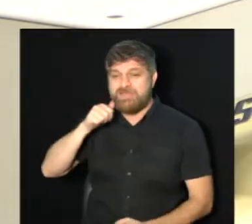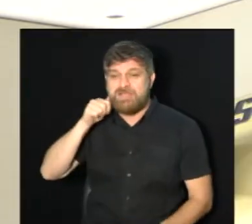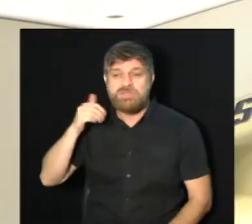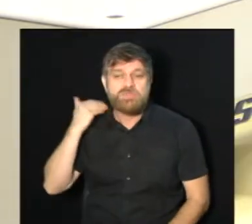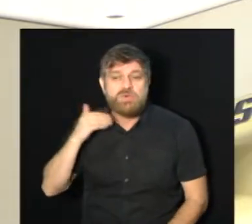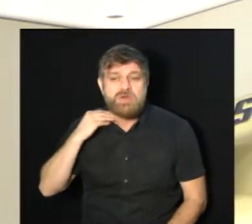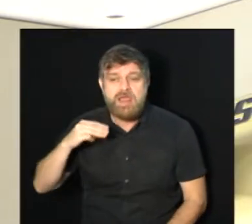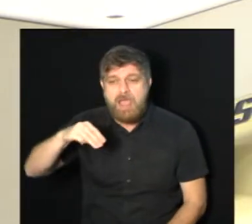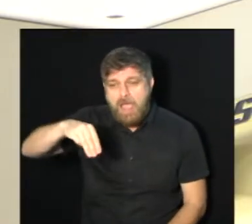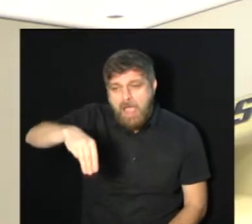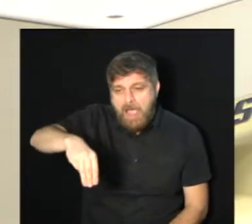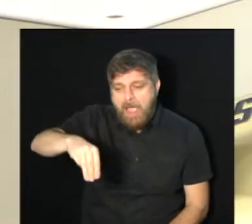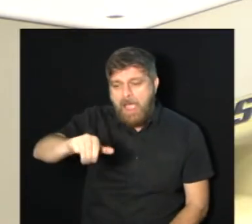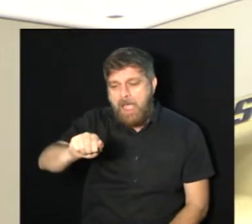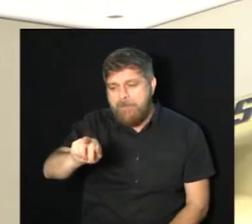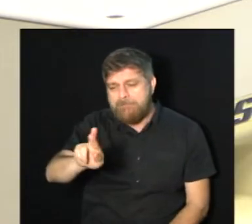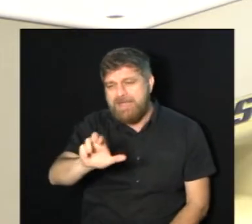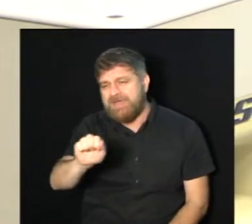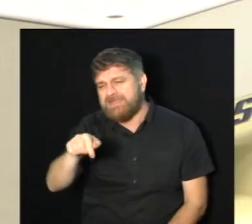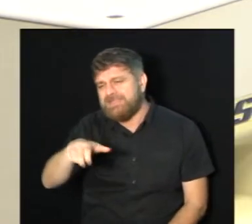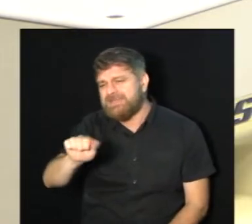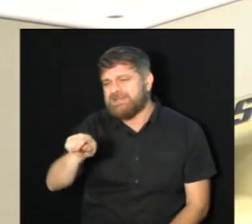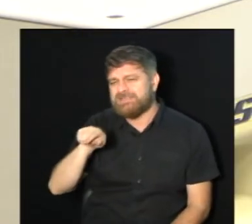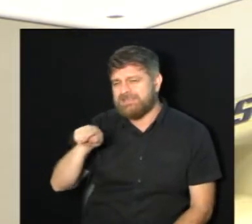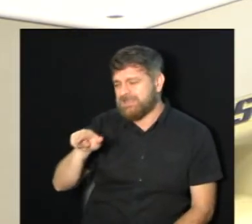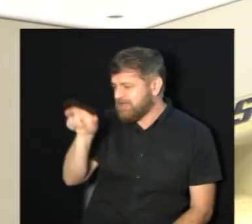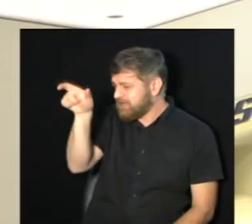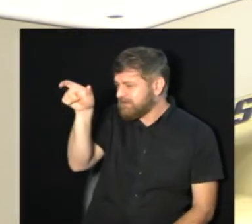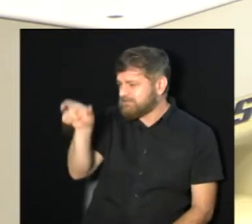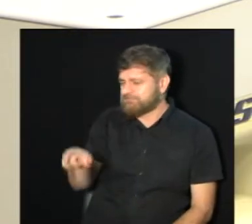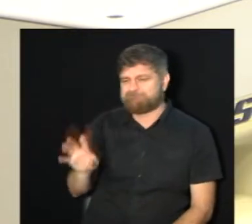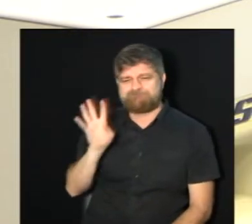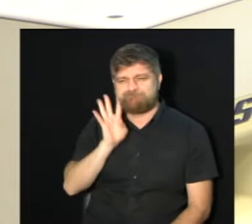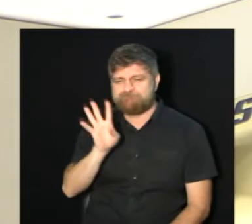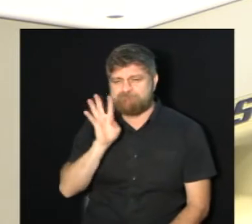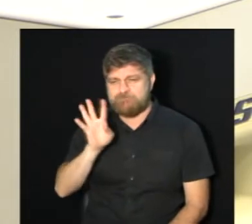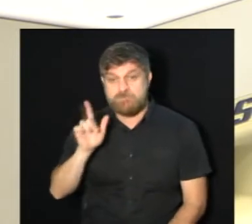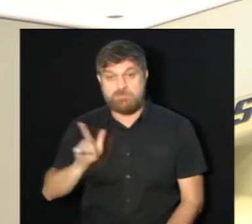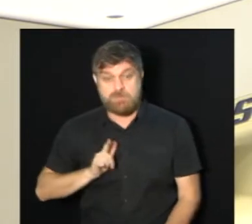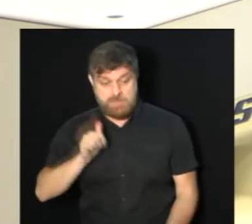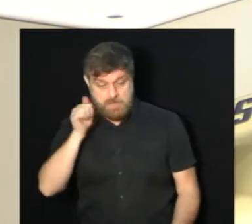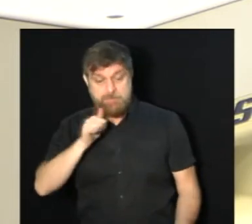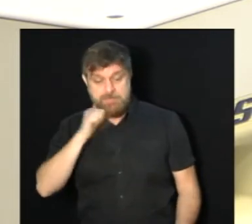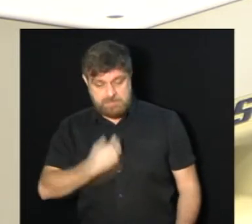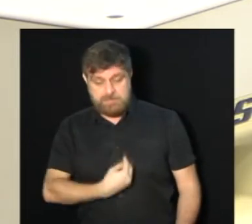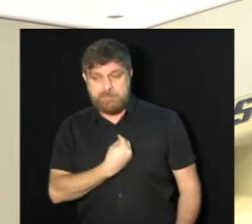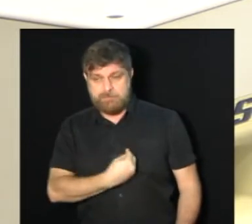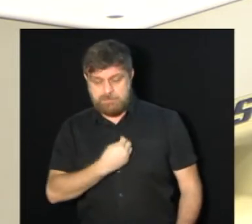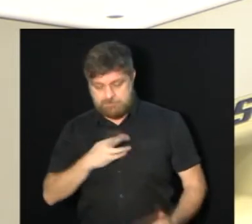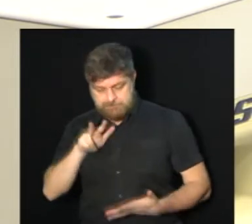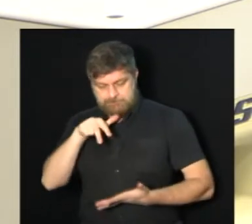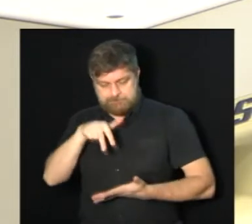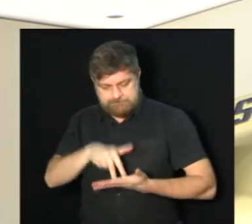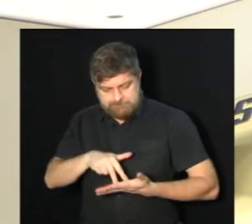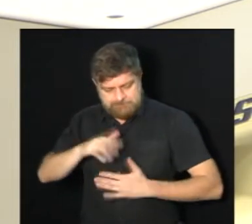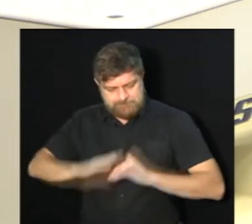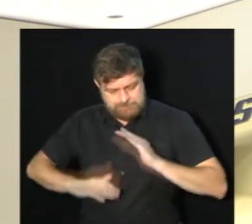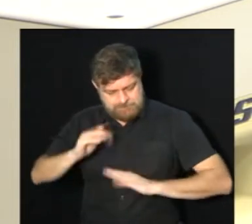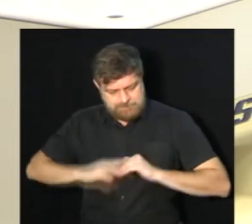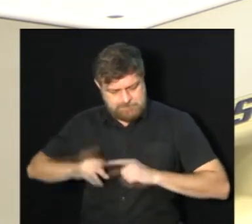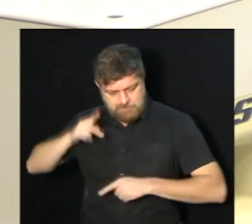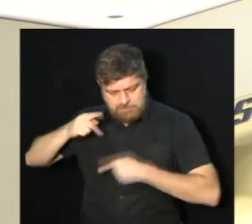muito legal ter não só pessoas meninas exercendo política, mas vendo